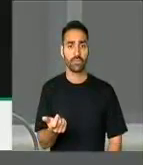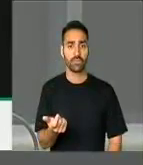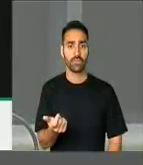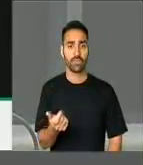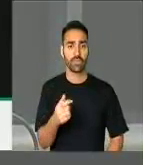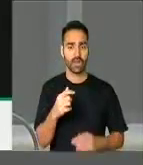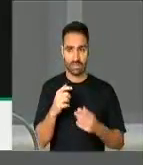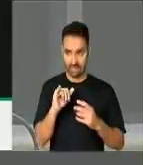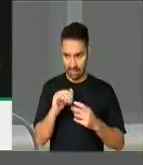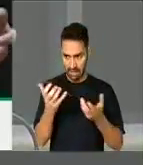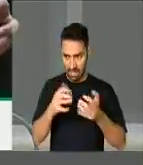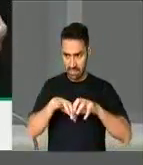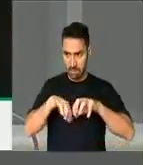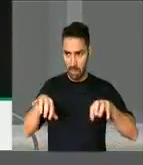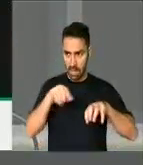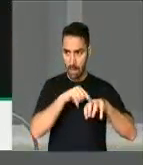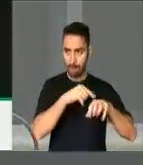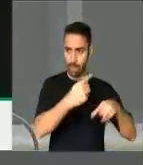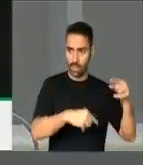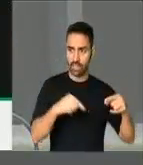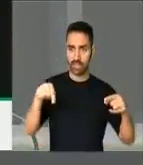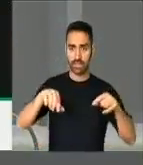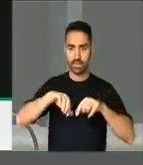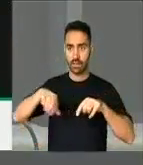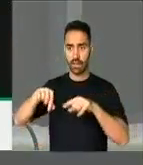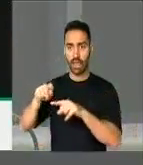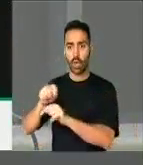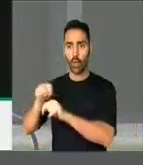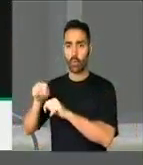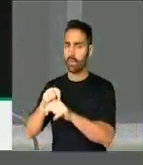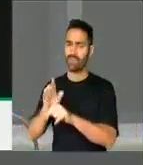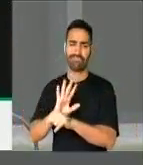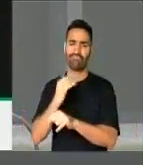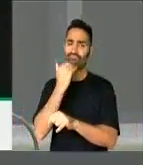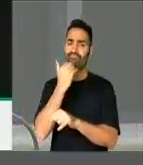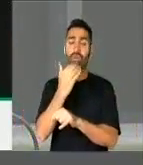da economia. As duas coisas estão entrelaçadas, as duas coisas estão